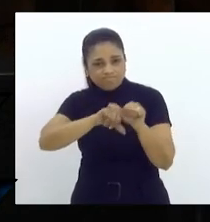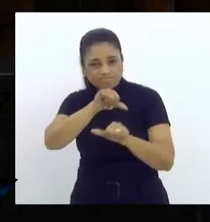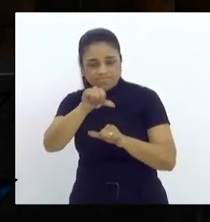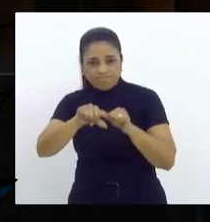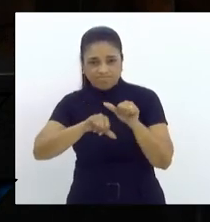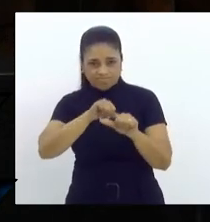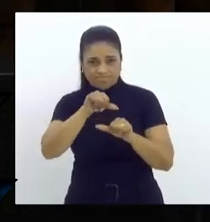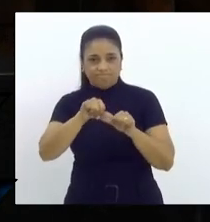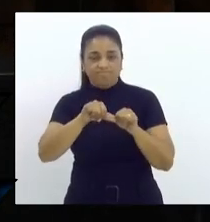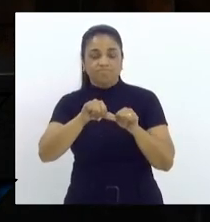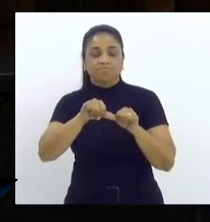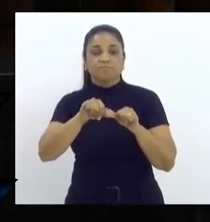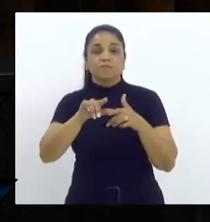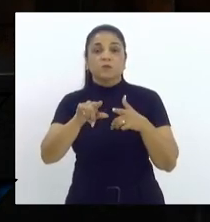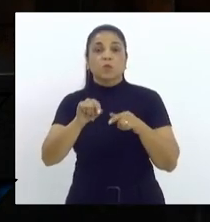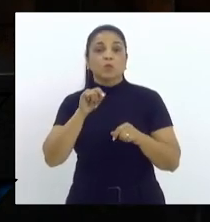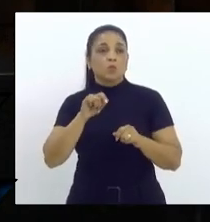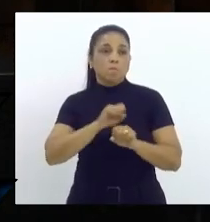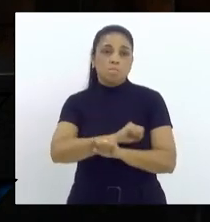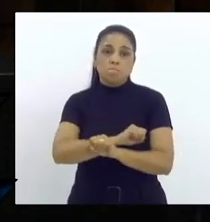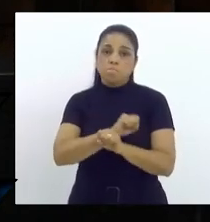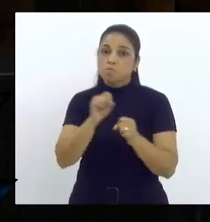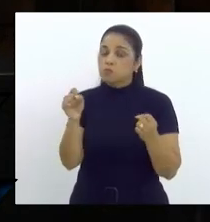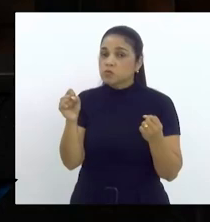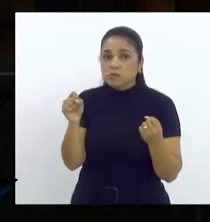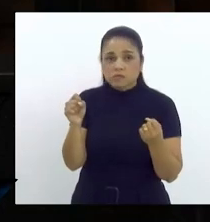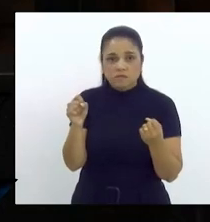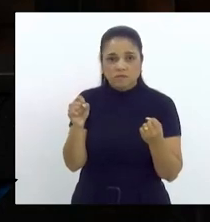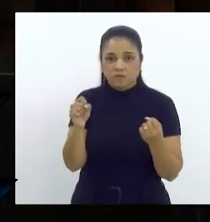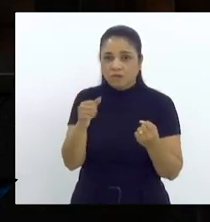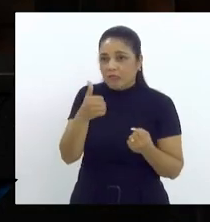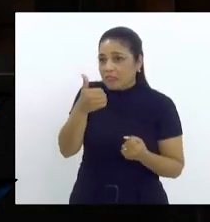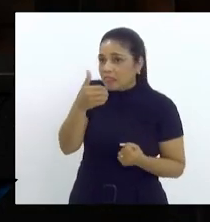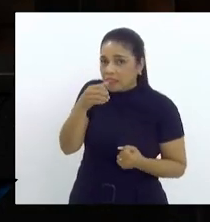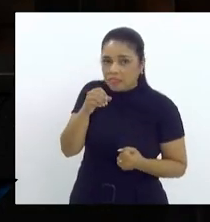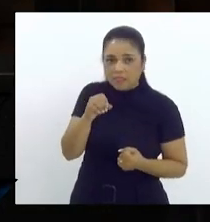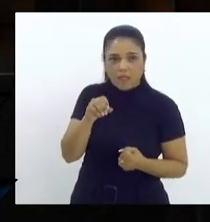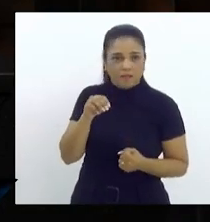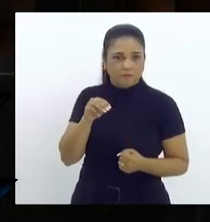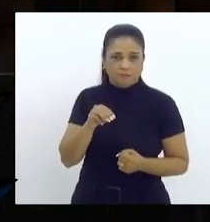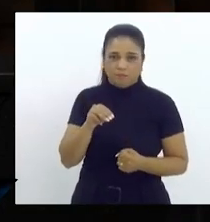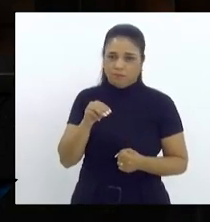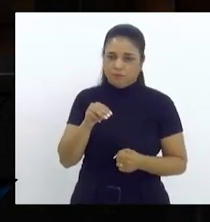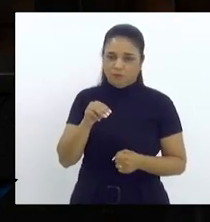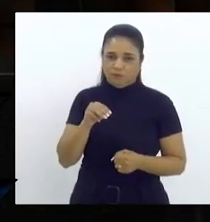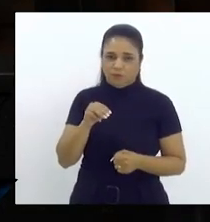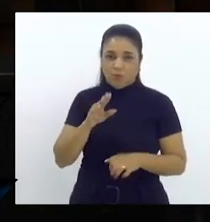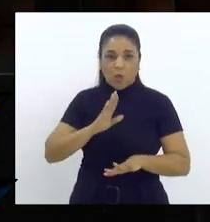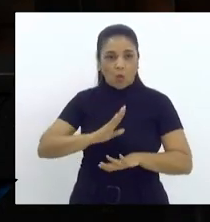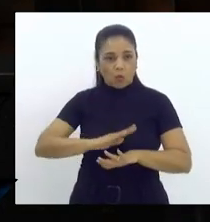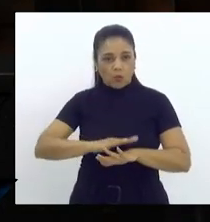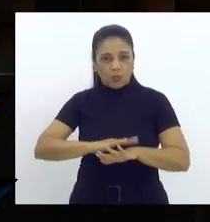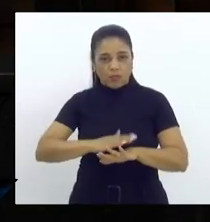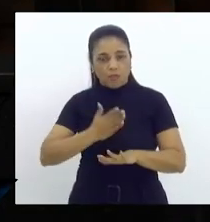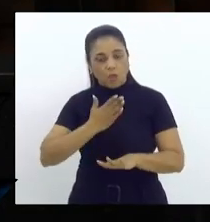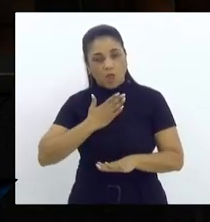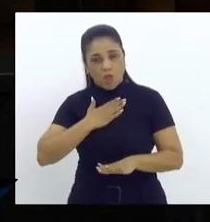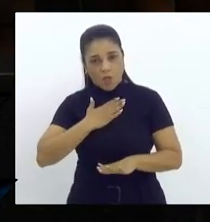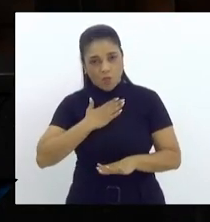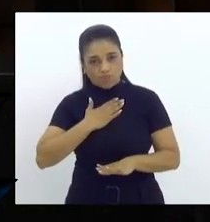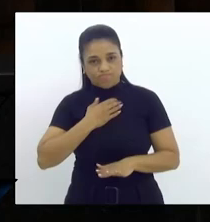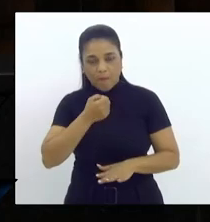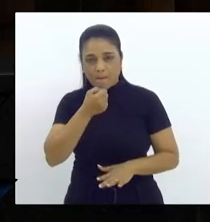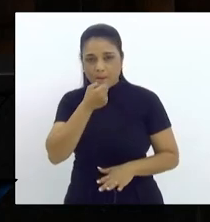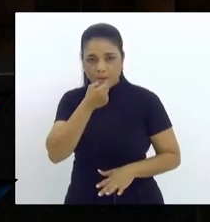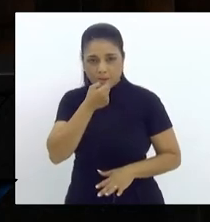possível em apenas 10 minutos, que é o tempo que eu disponho, mas eu